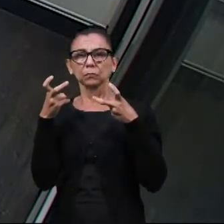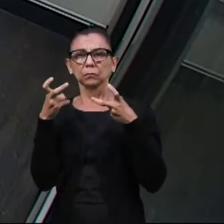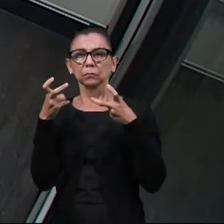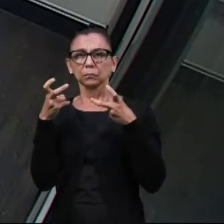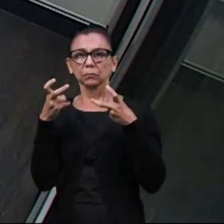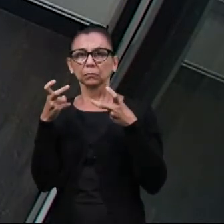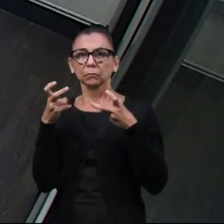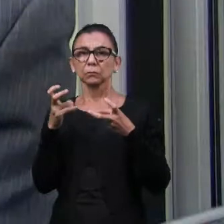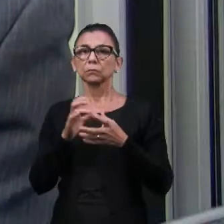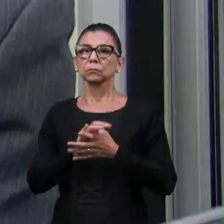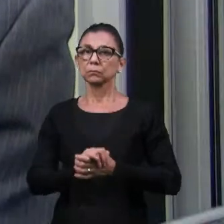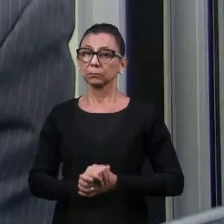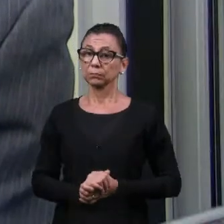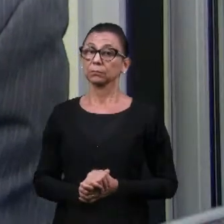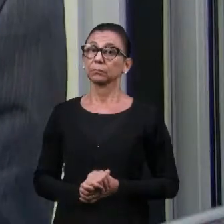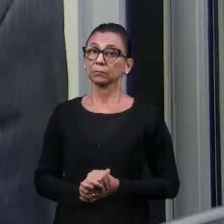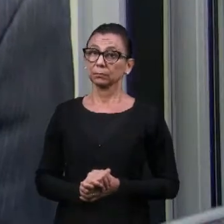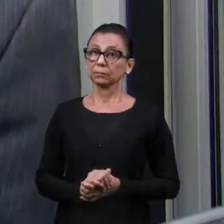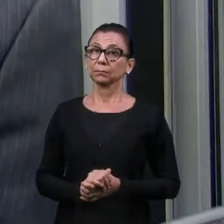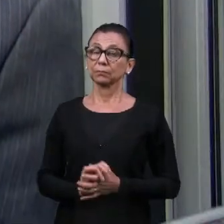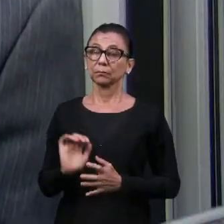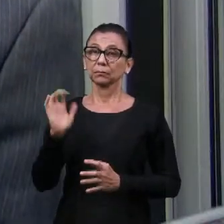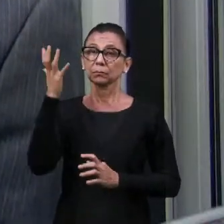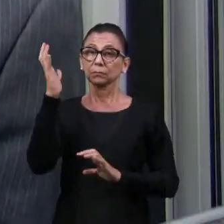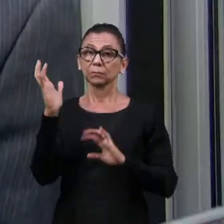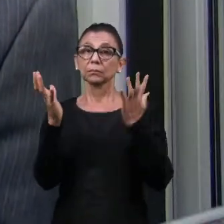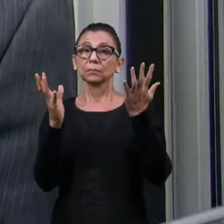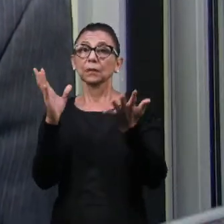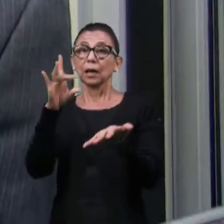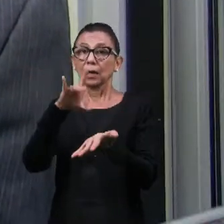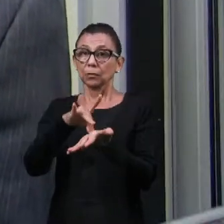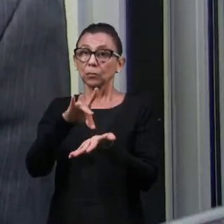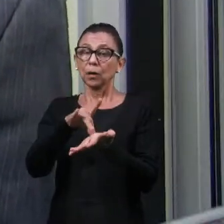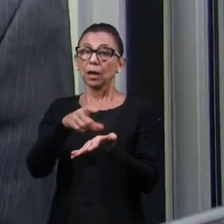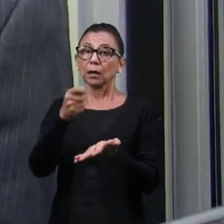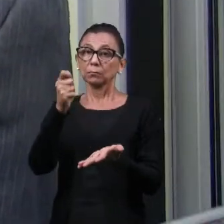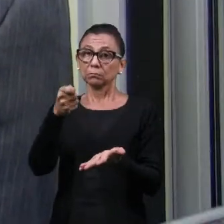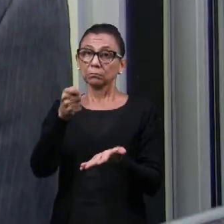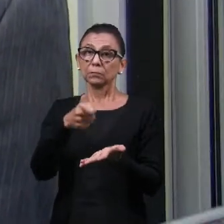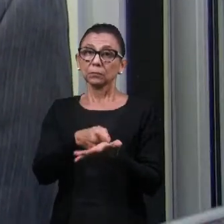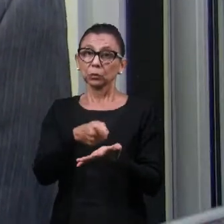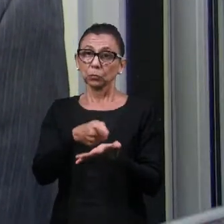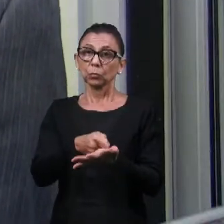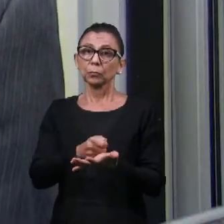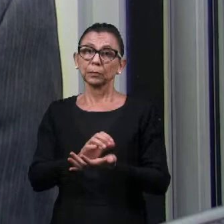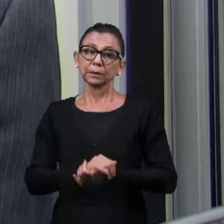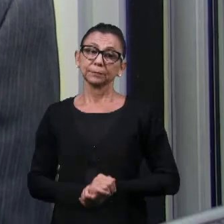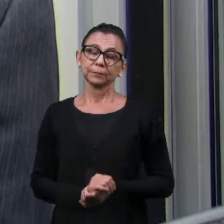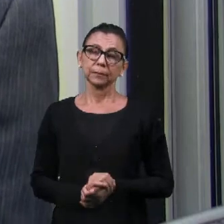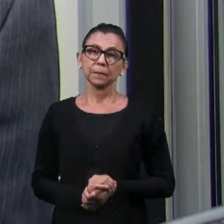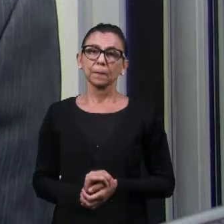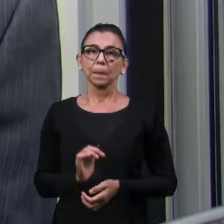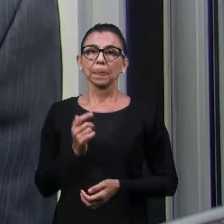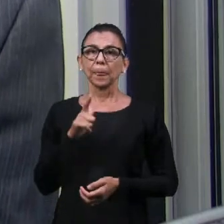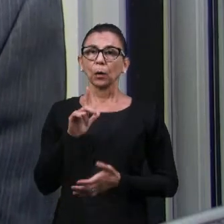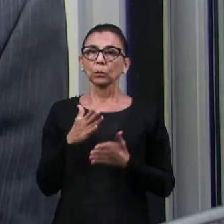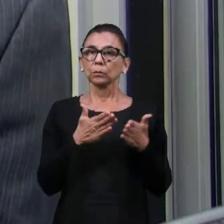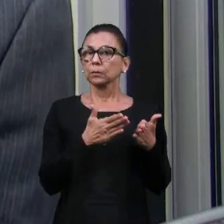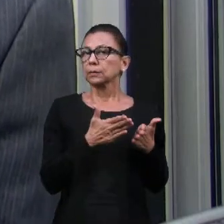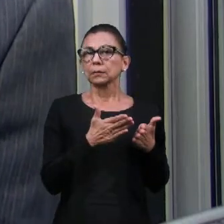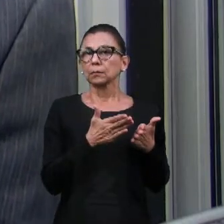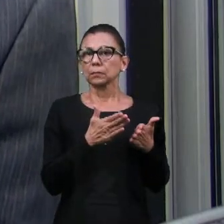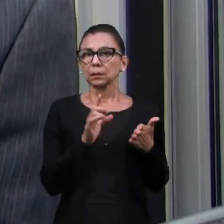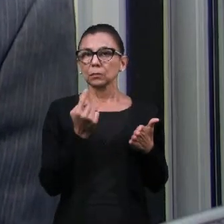que está vendo, e podemos verificar que não há outro caminho. Não há outro caminho. E